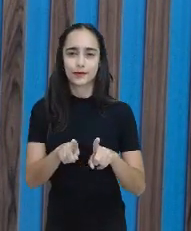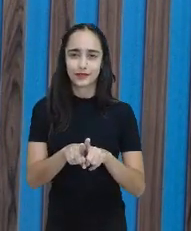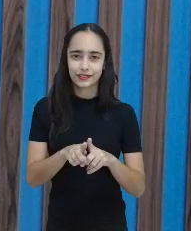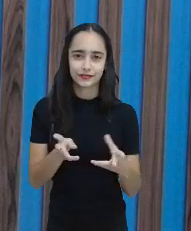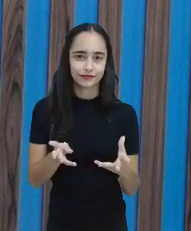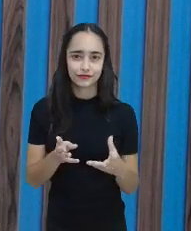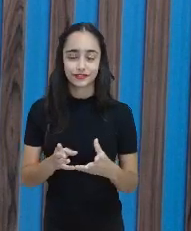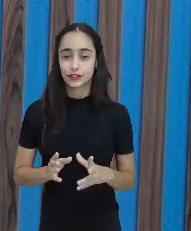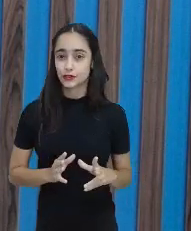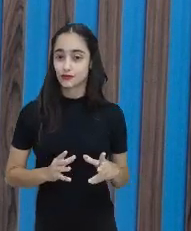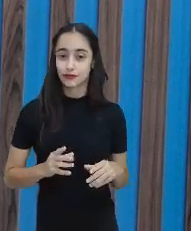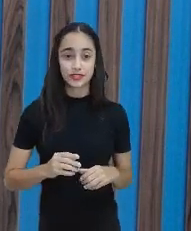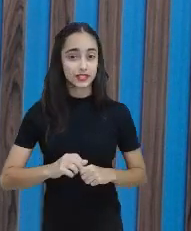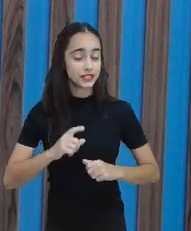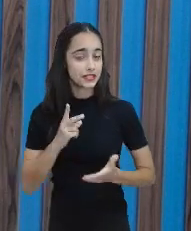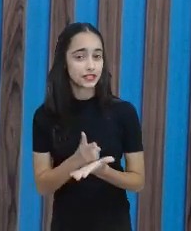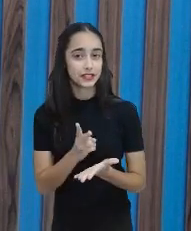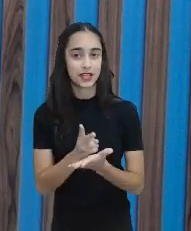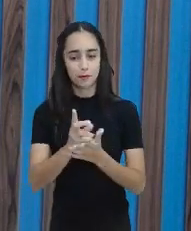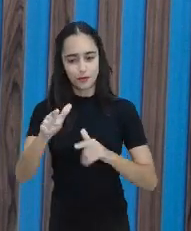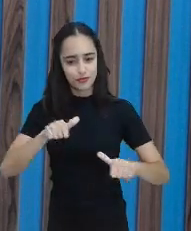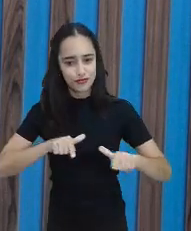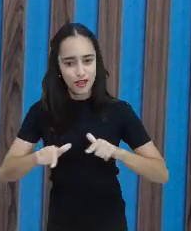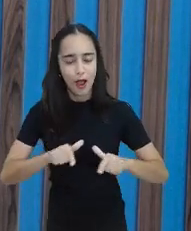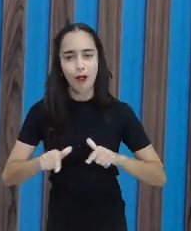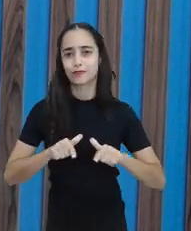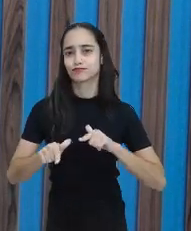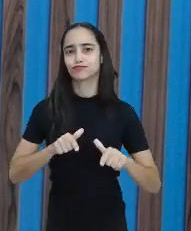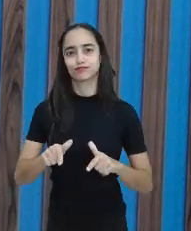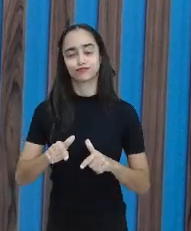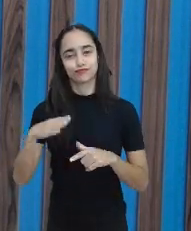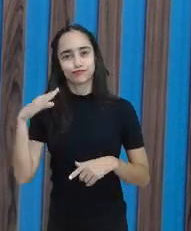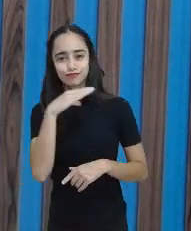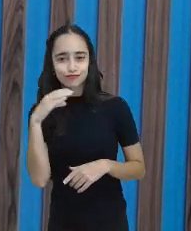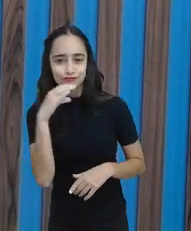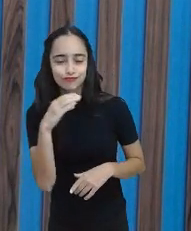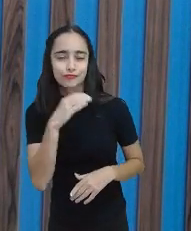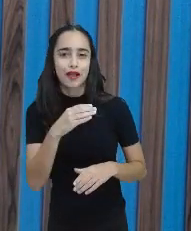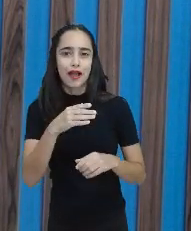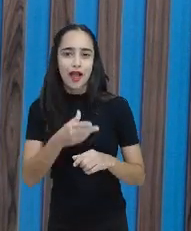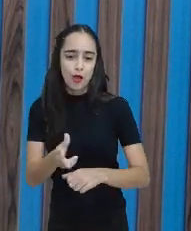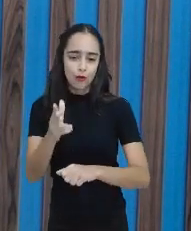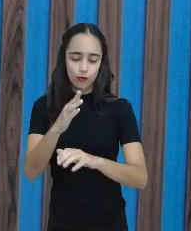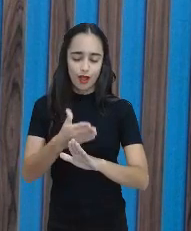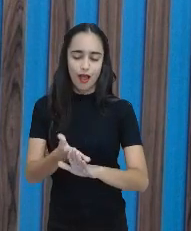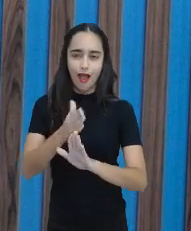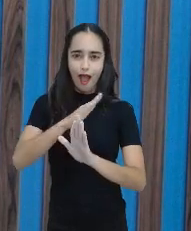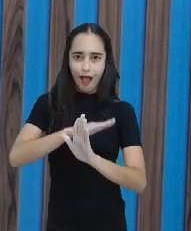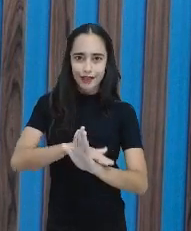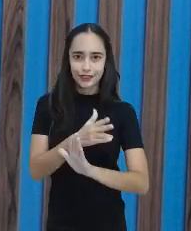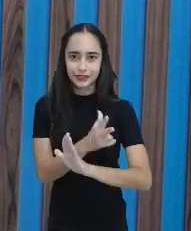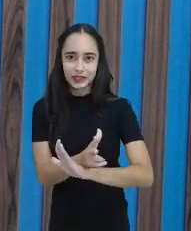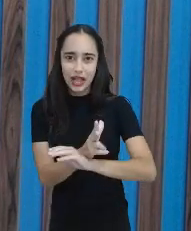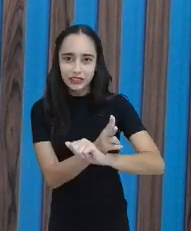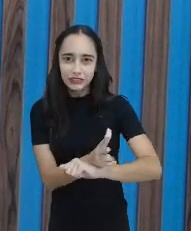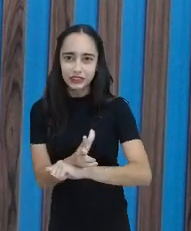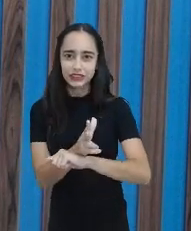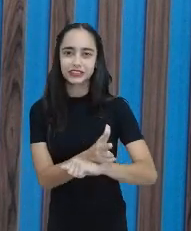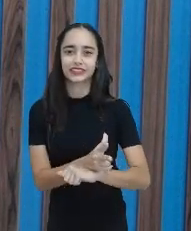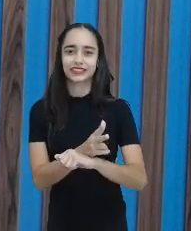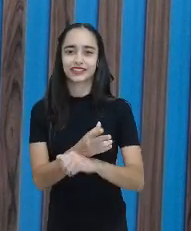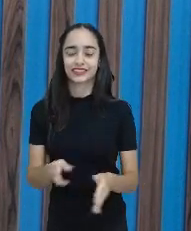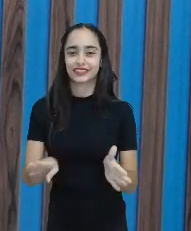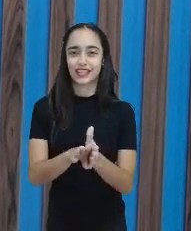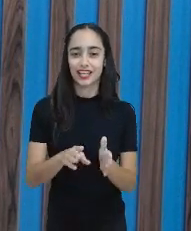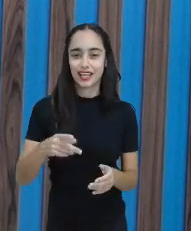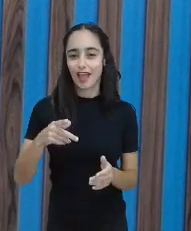que fica aqui nos corres, né? Naquela correria por trás das câmeras, mas que faz com que essa aula chegue aí na sua